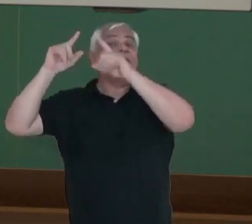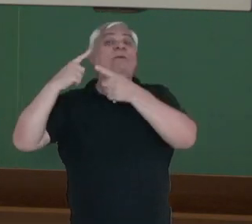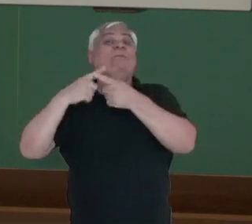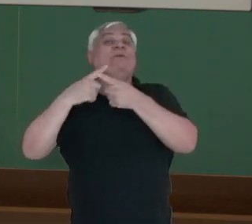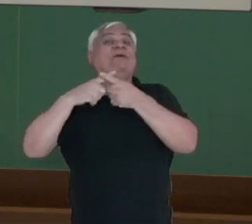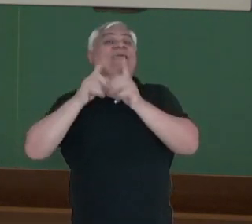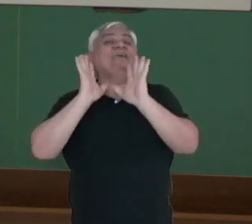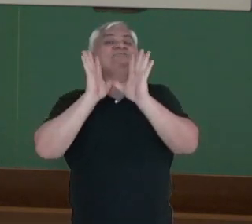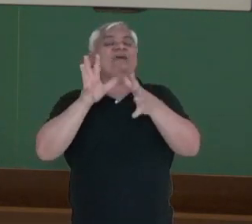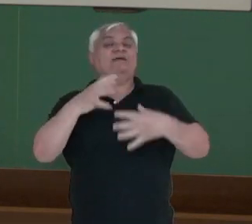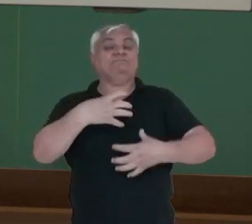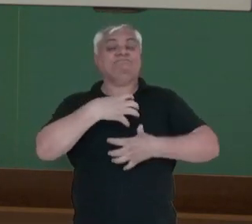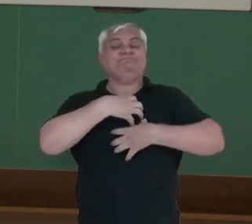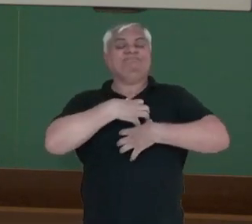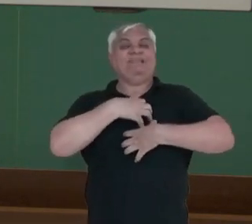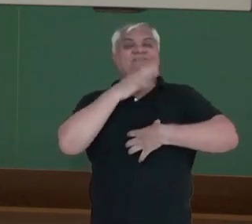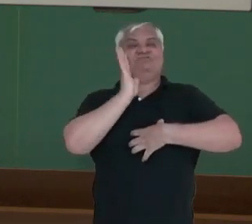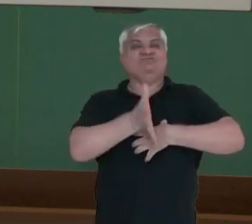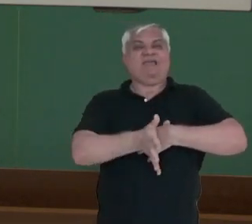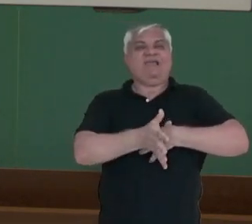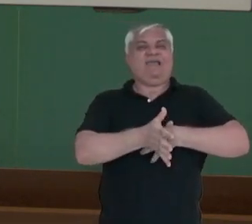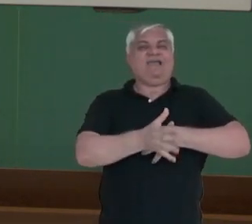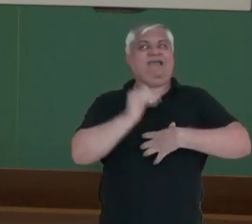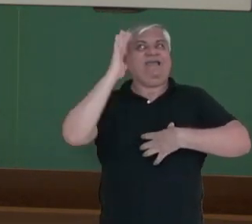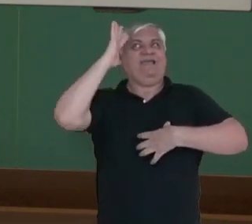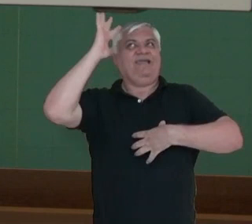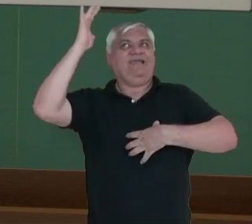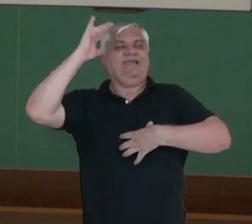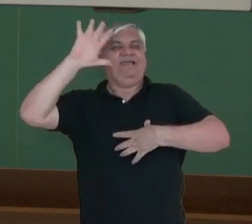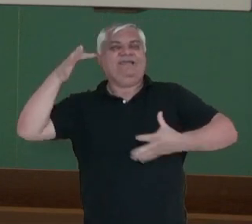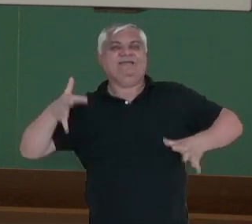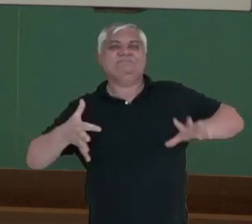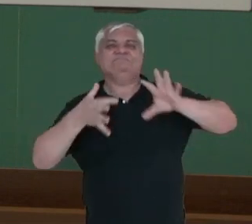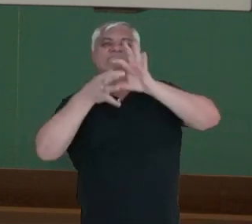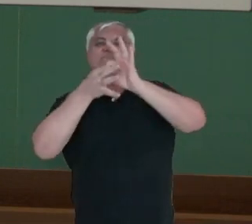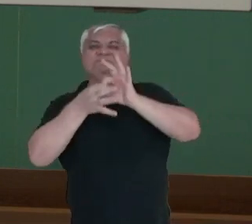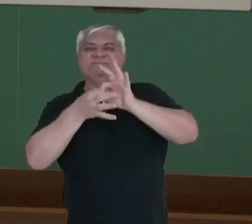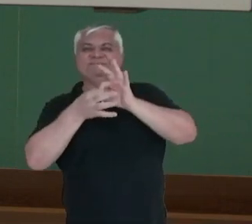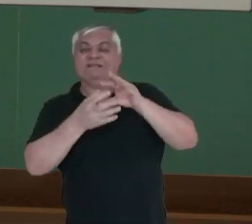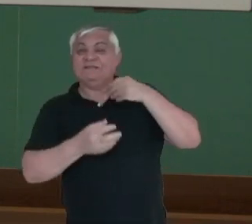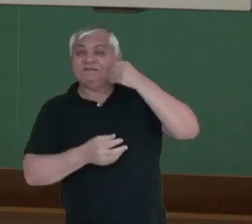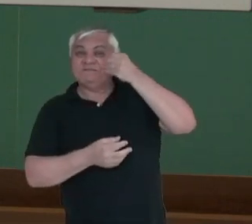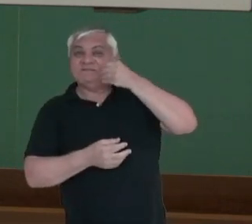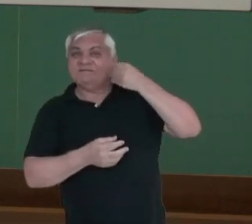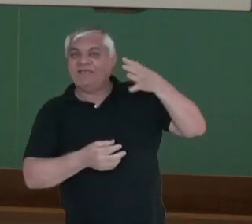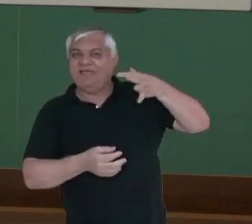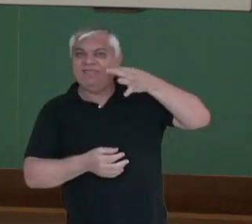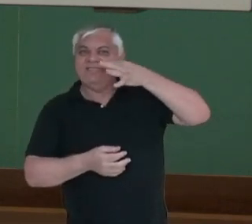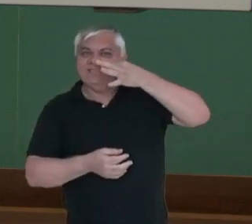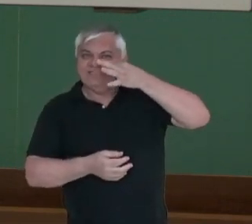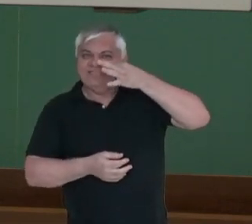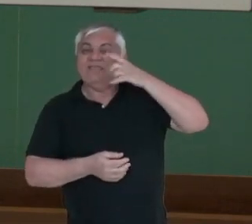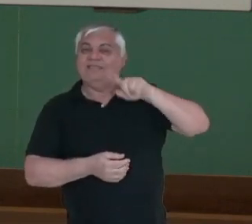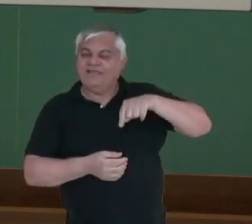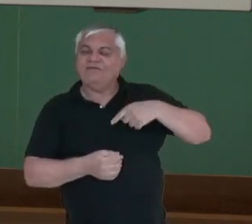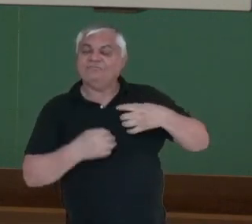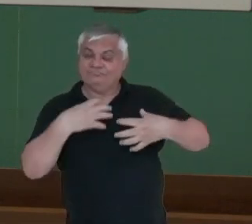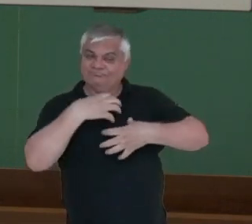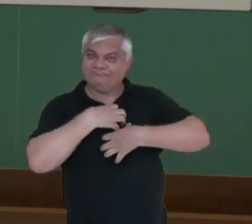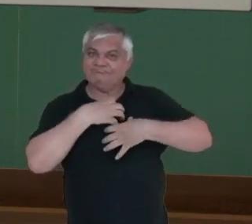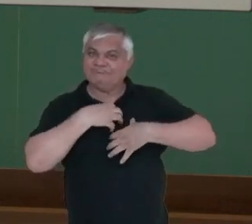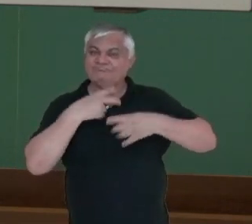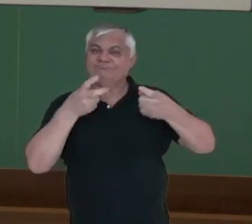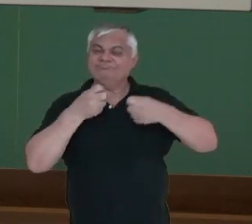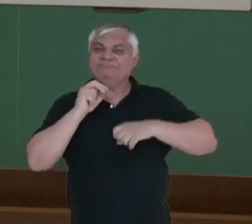a impressão sensível, você teve a experiência. Então, a percepção, ela